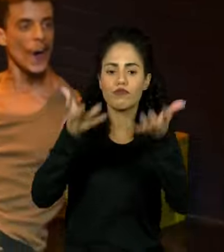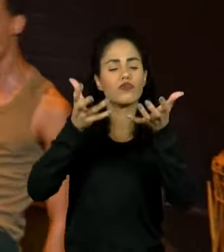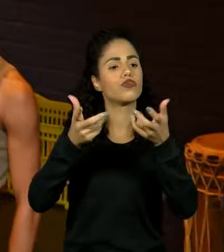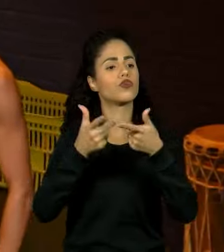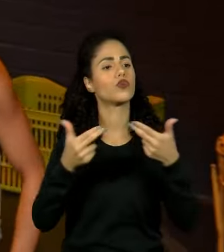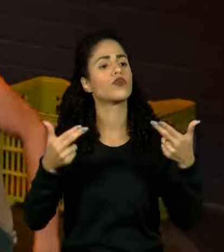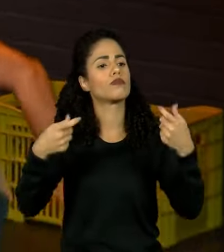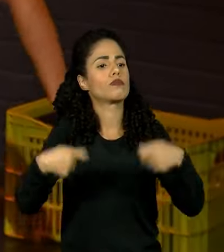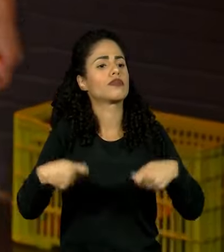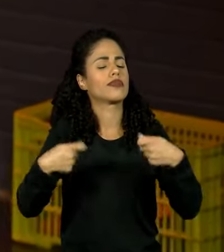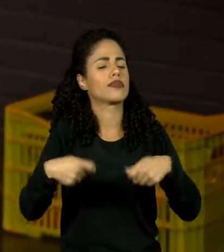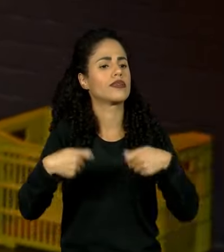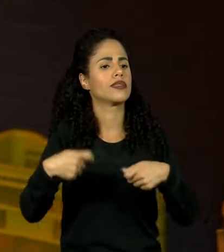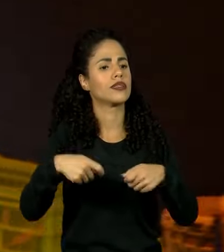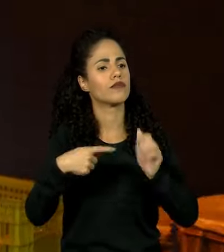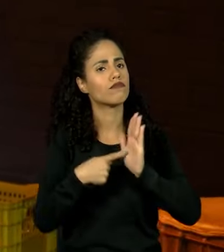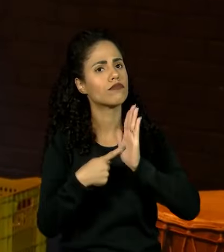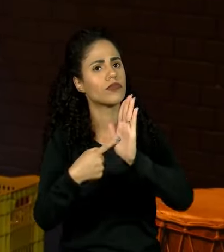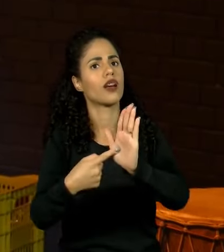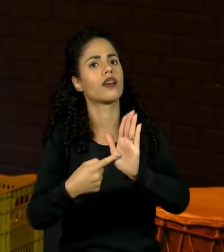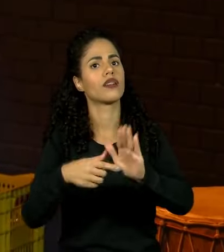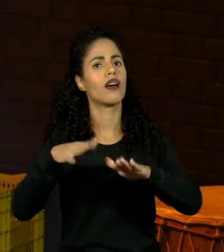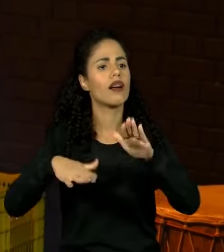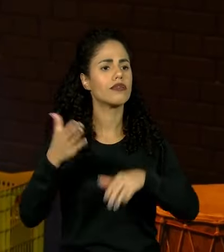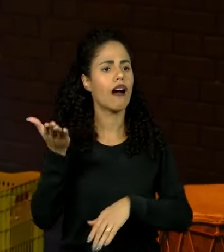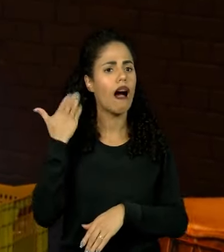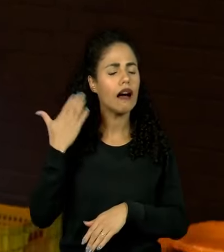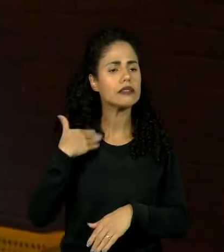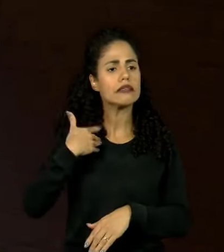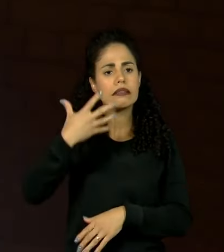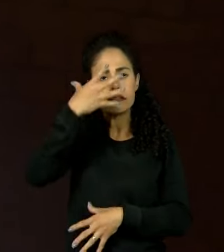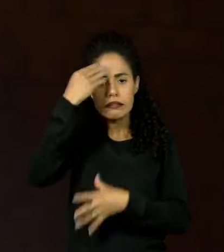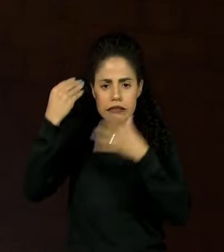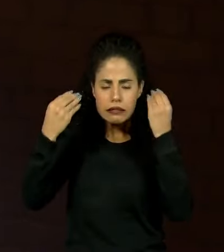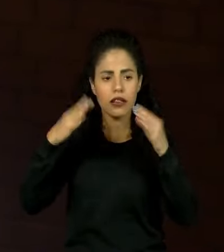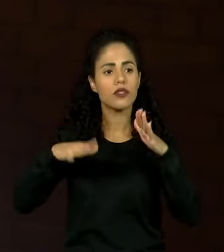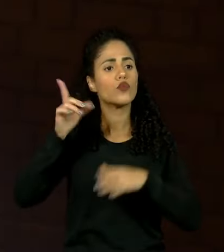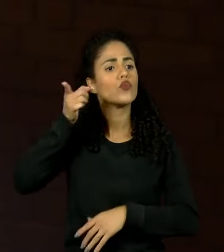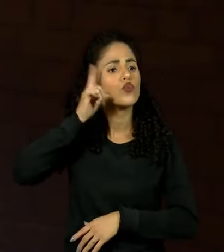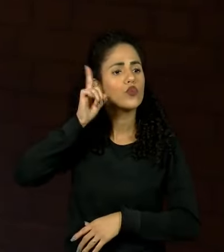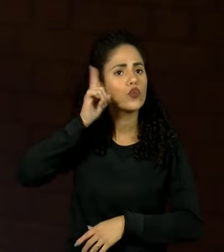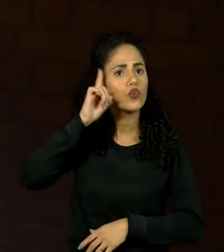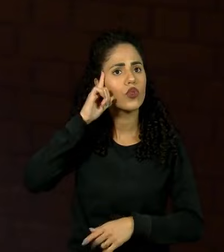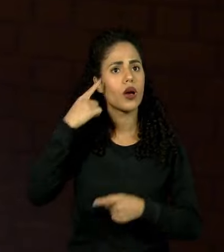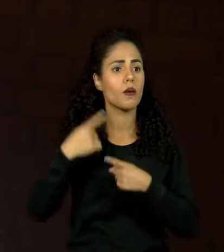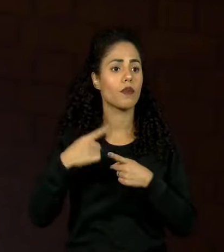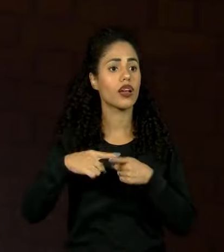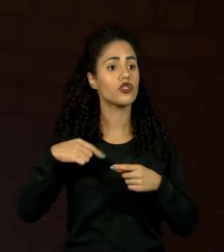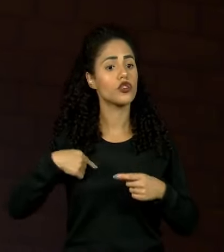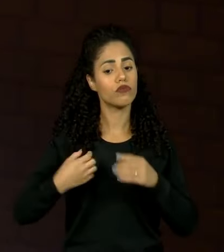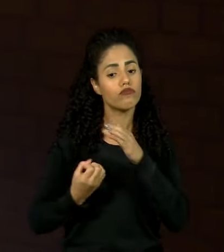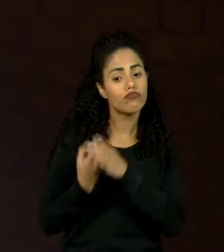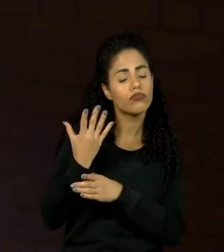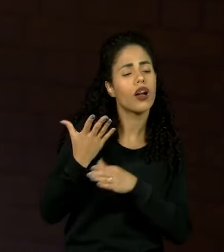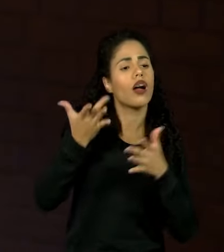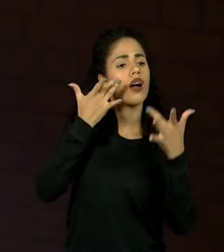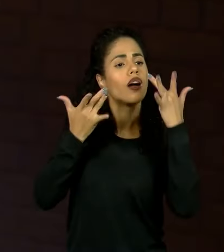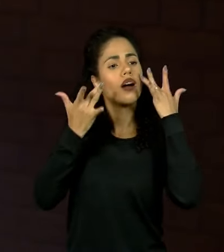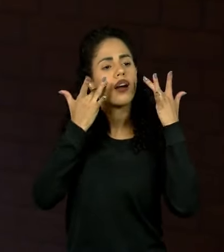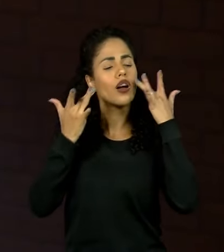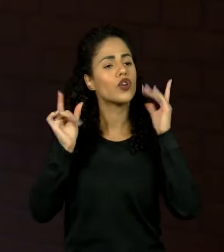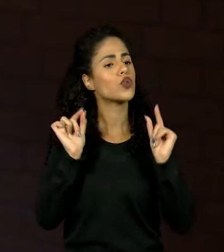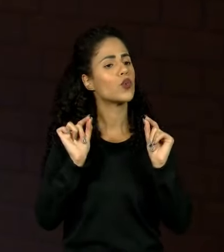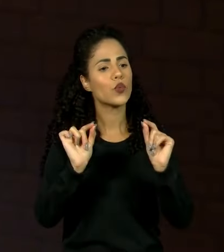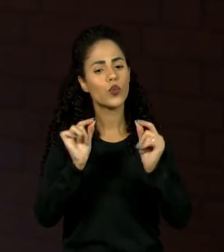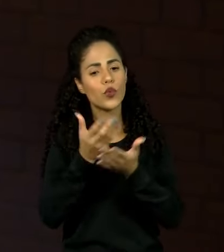coisas que estão aterradas e anestesiadas no cotidiano eu acho que quando a gente se propõe a fazer uma peça de teatro